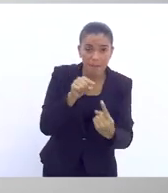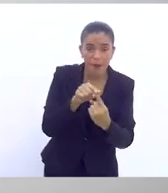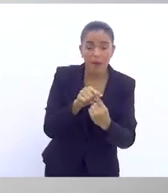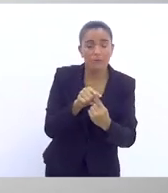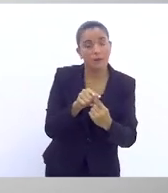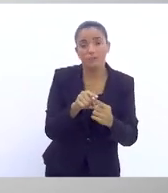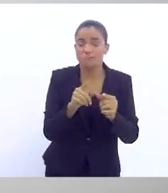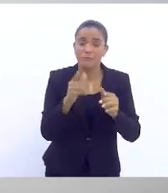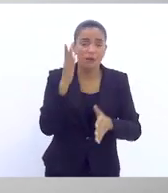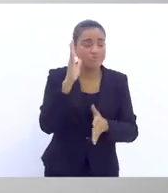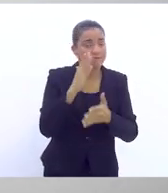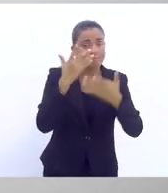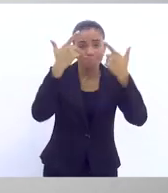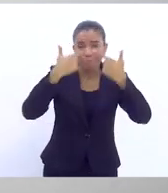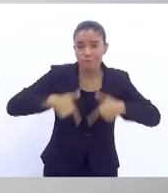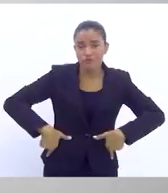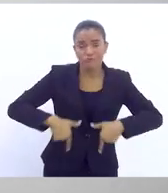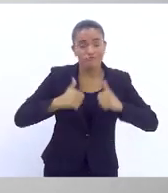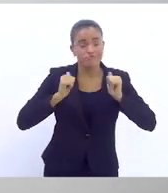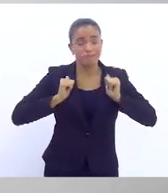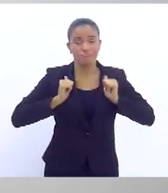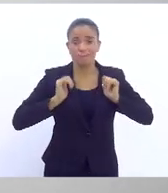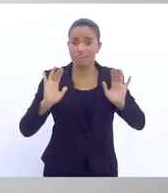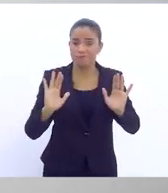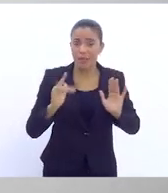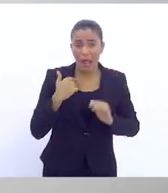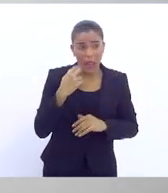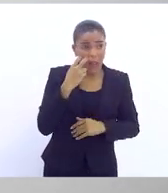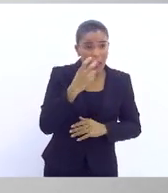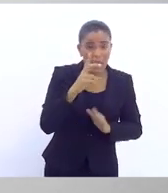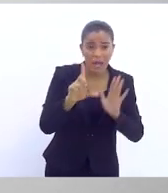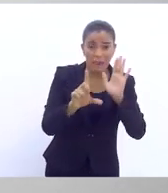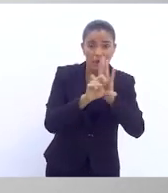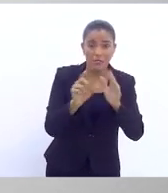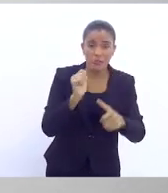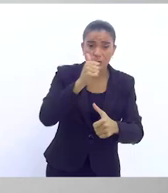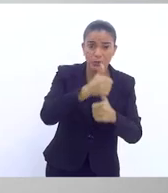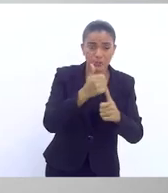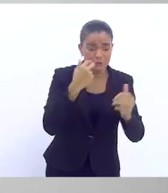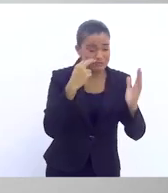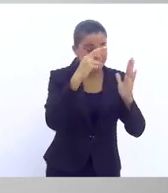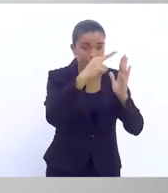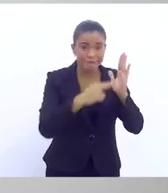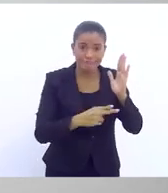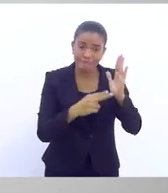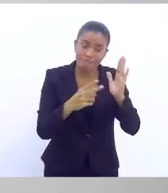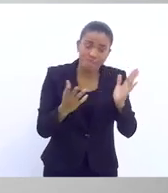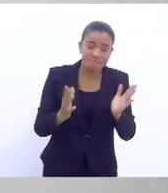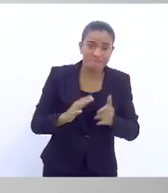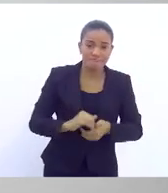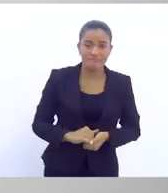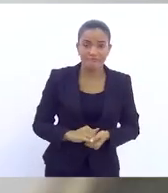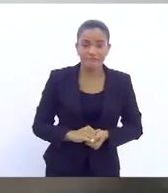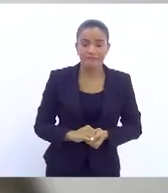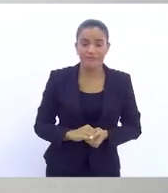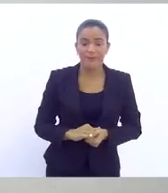é só ele ler o substitutivo que irá ser votado Olha